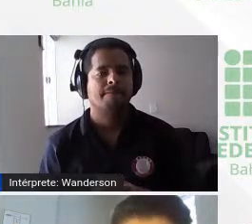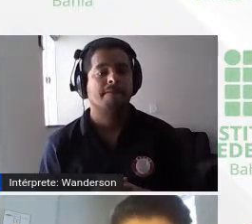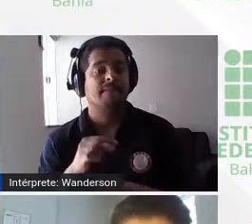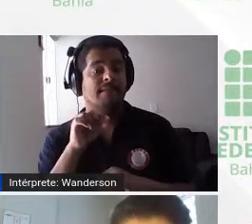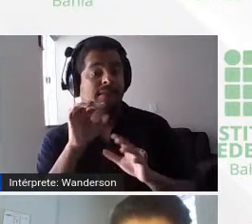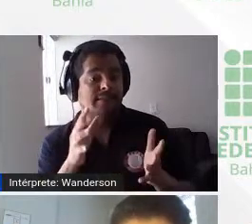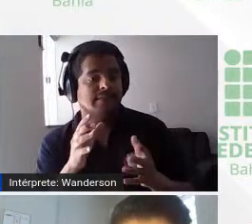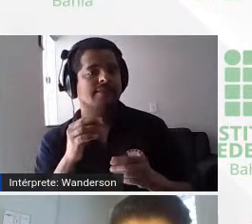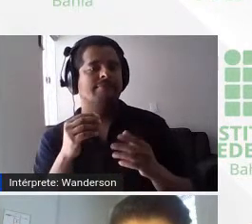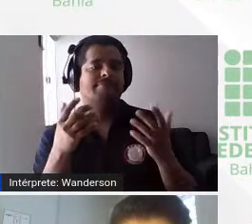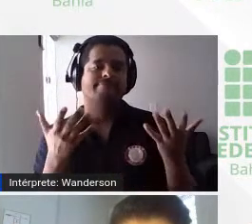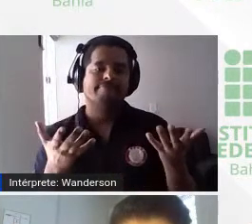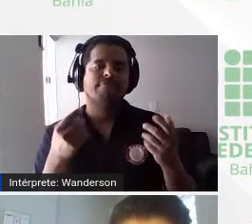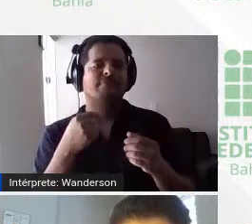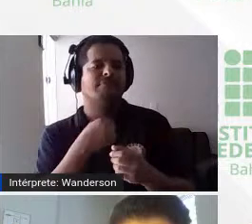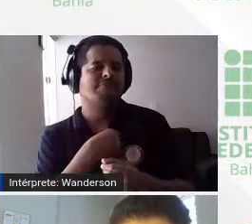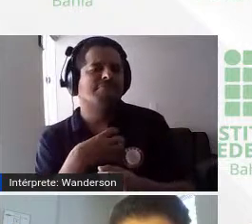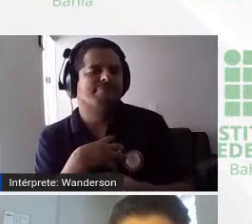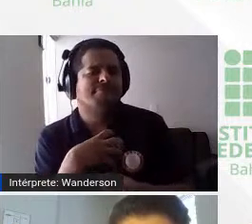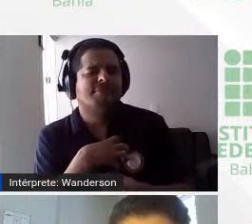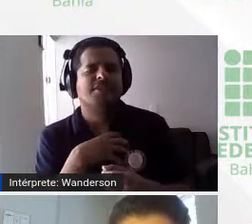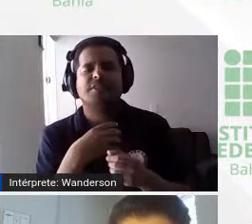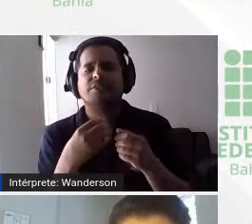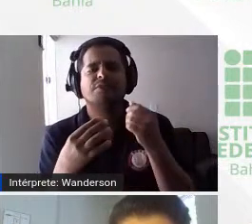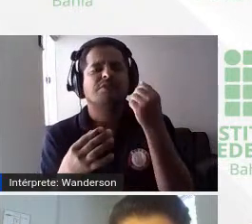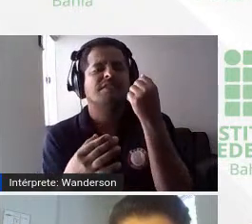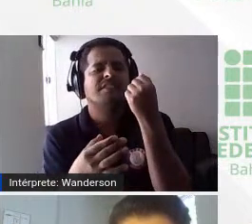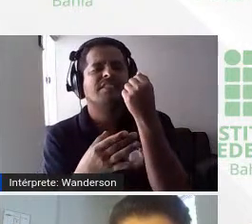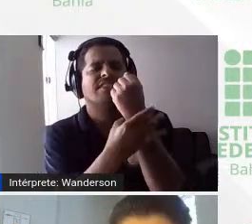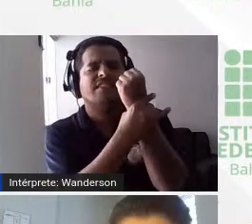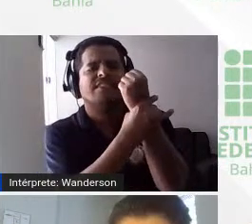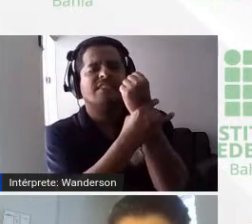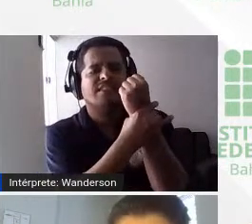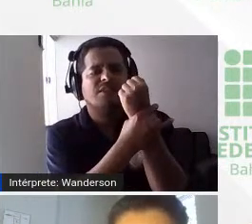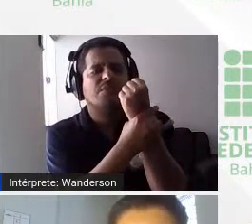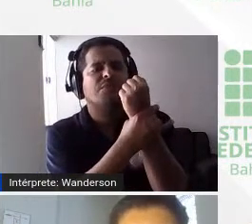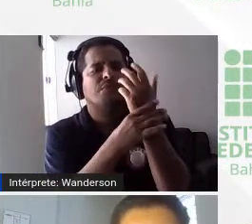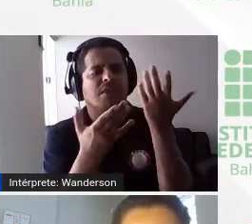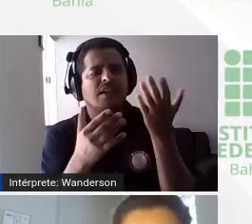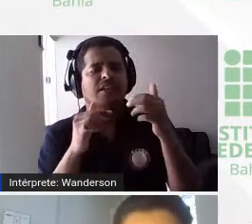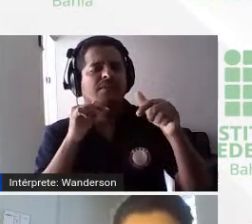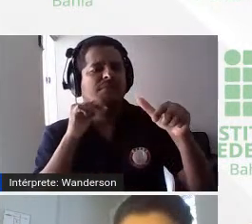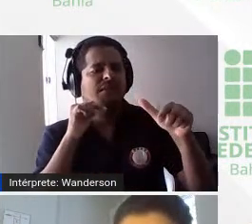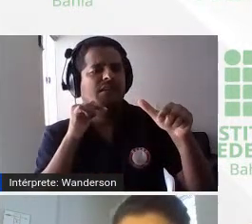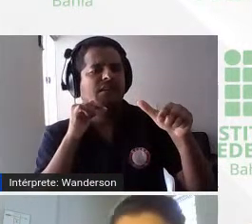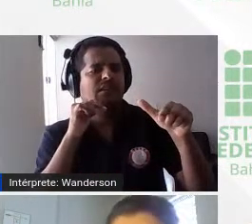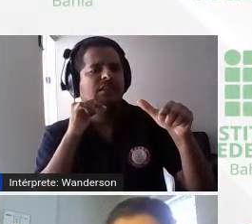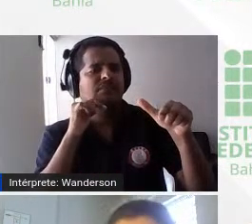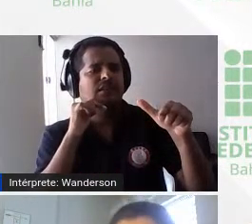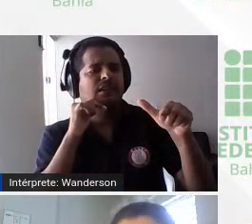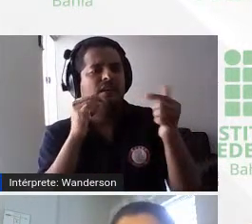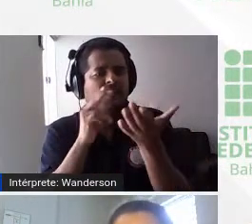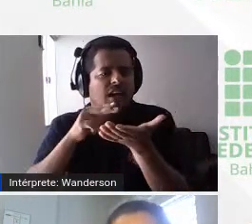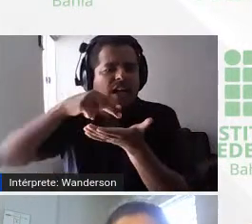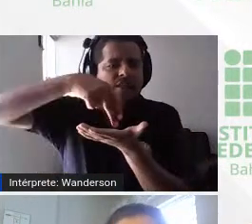Então, eu acabo me sentindo segura para atuar em uma modalidade de